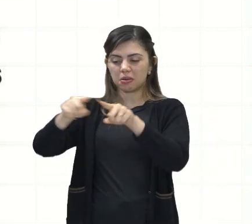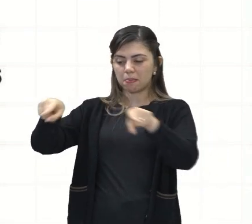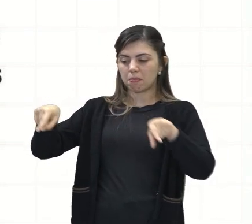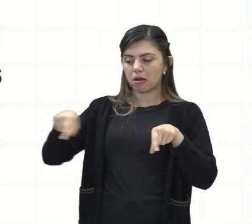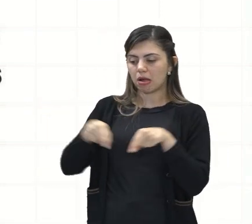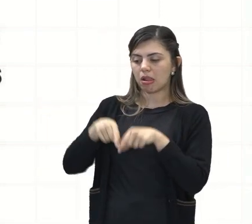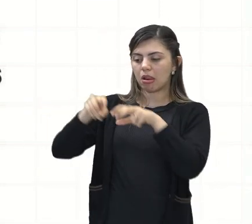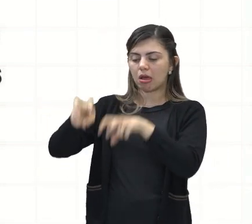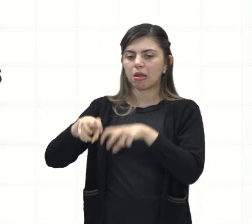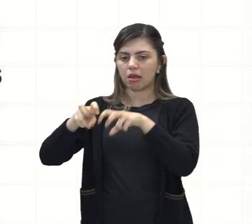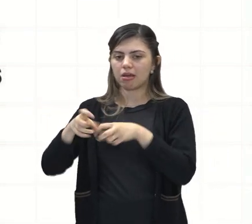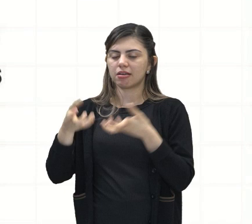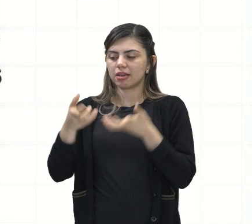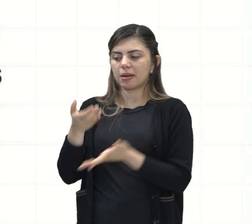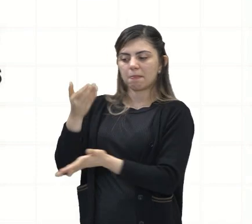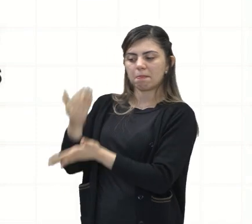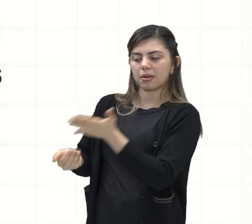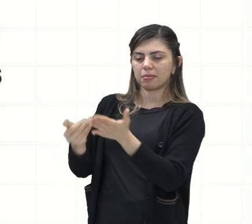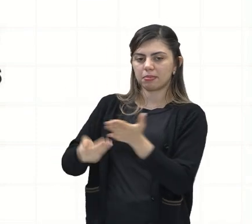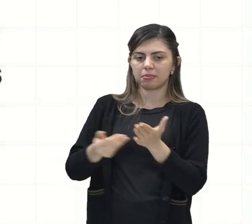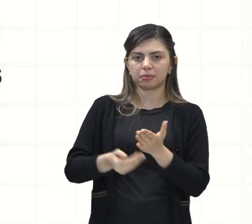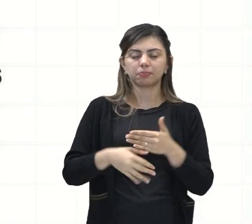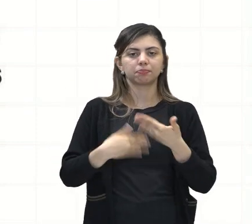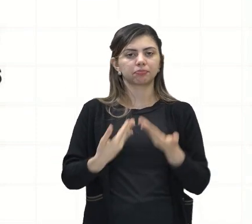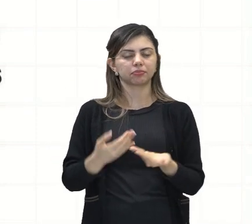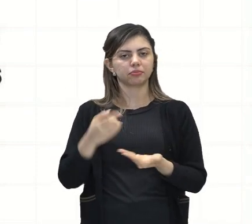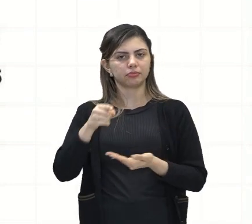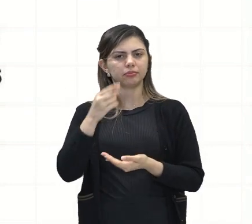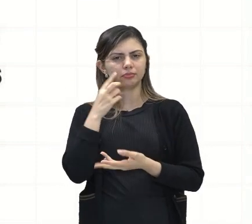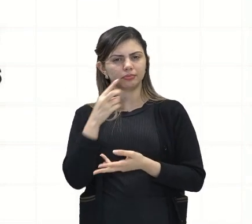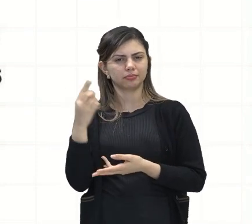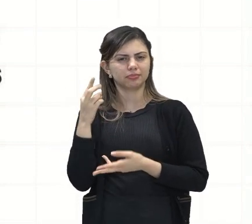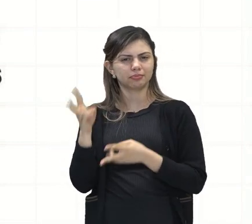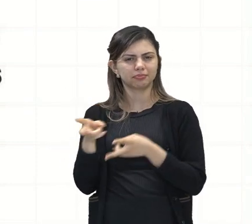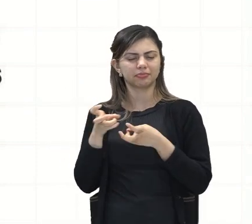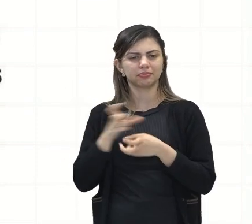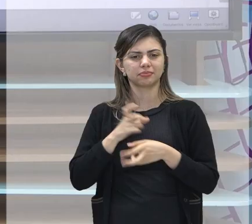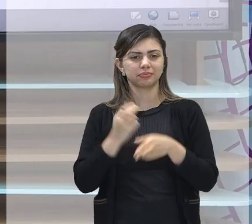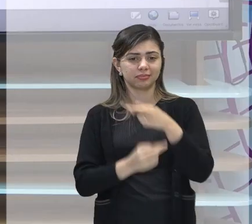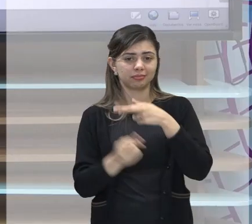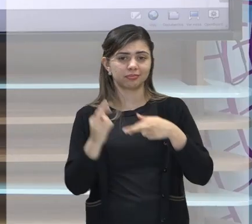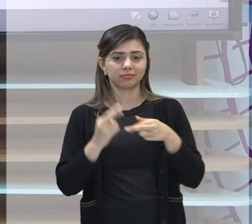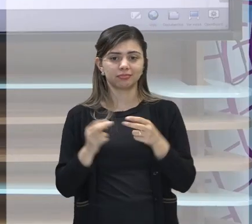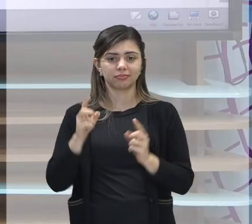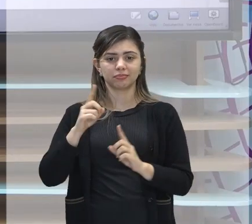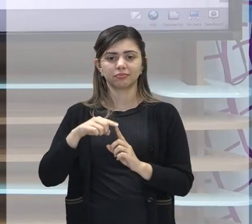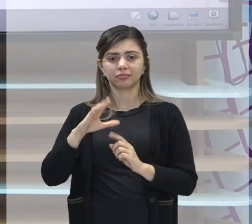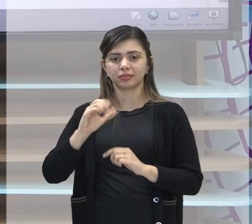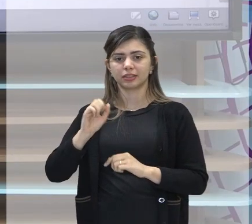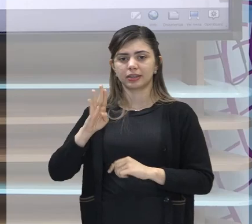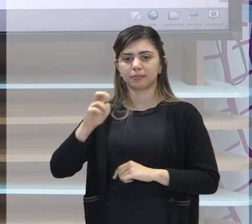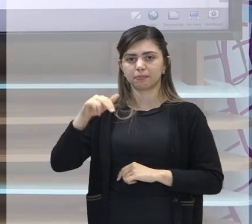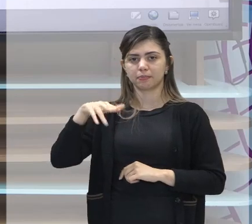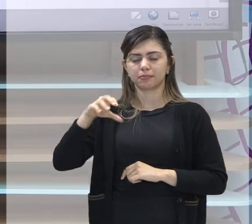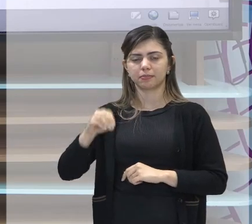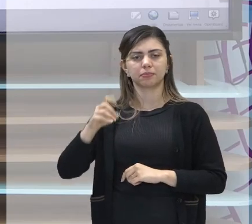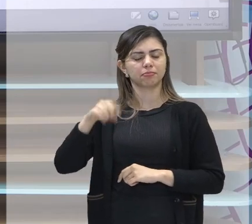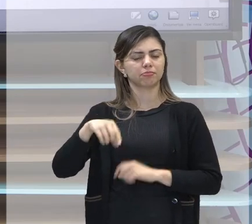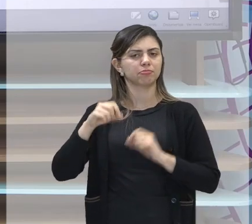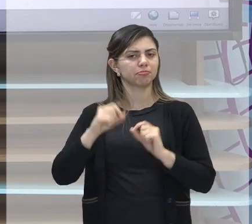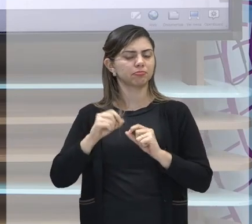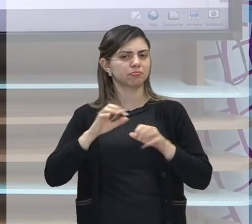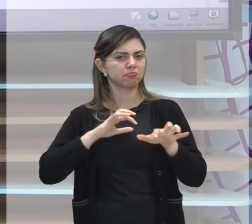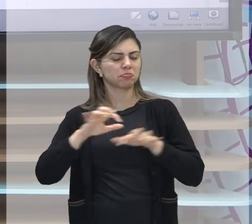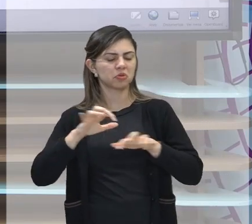de terra. Olha só, esse movimento, o movimento cabano, é um movimento